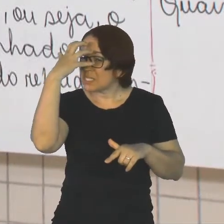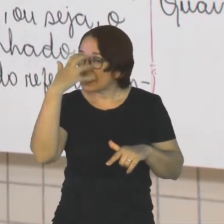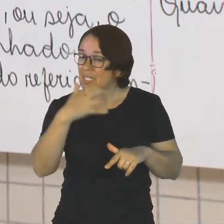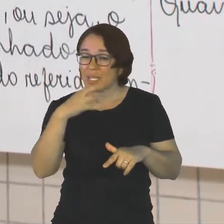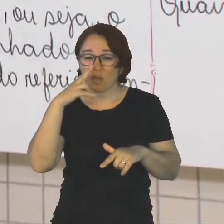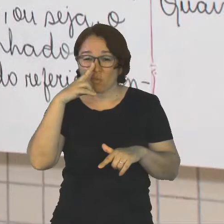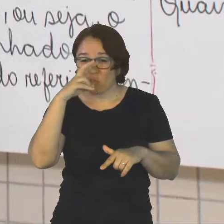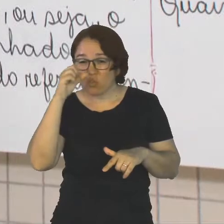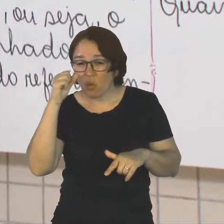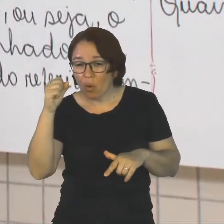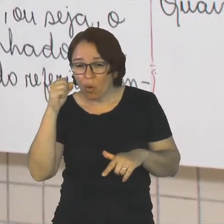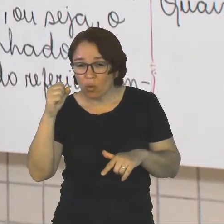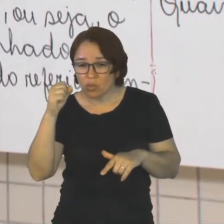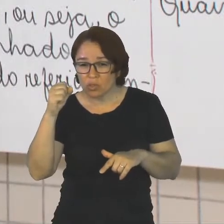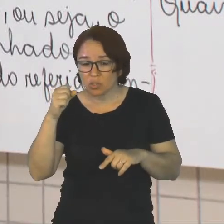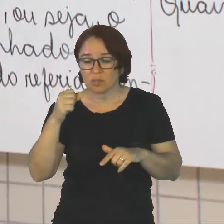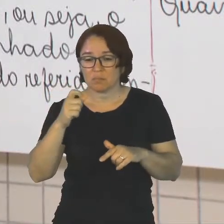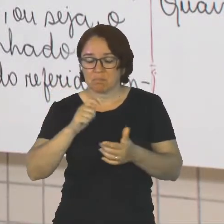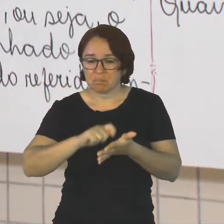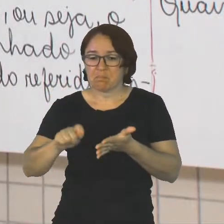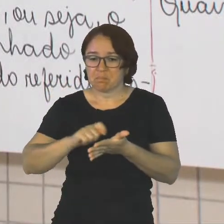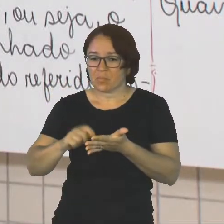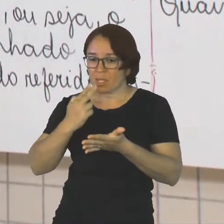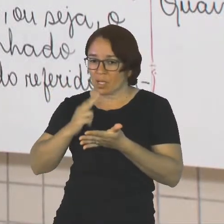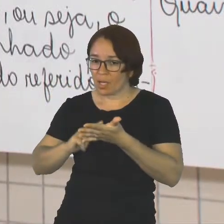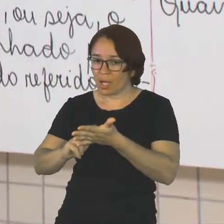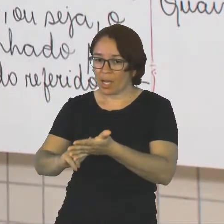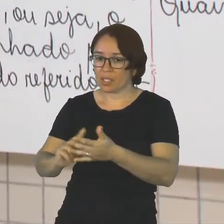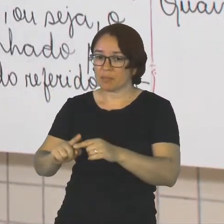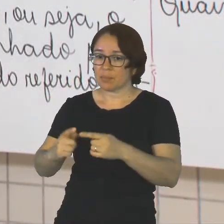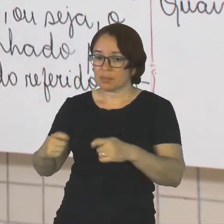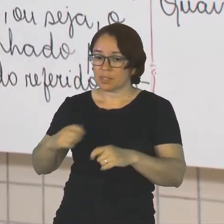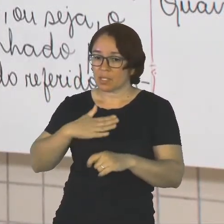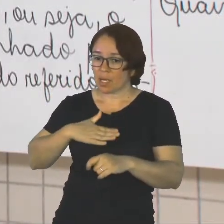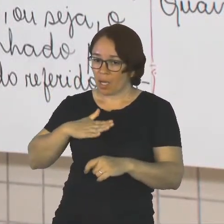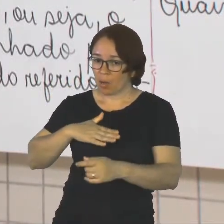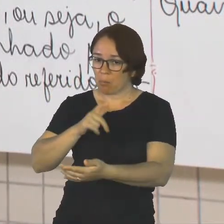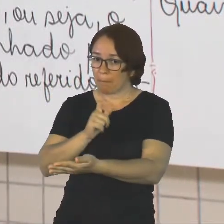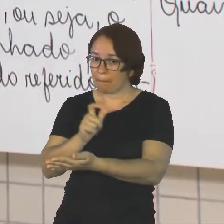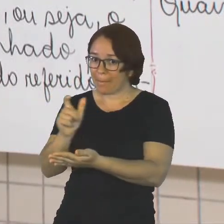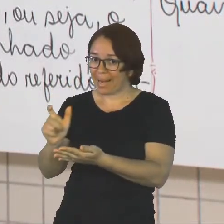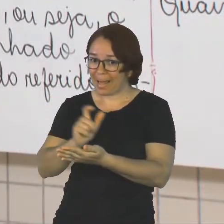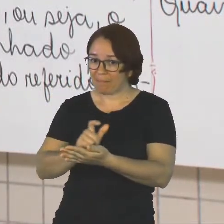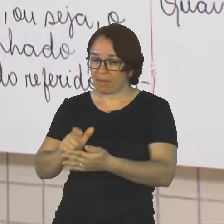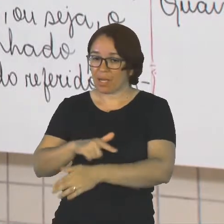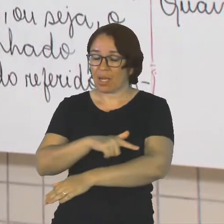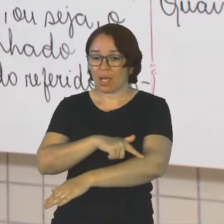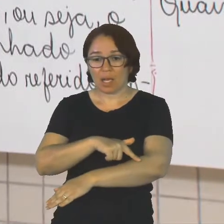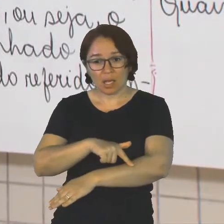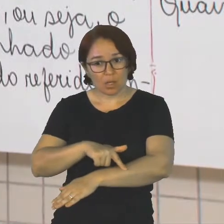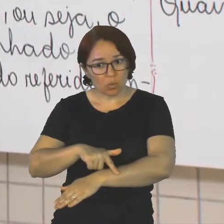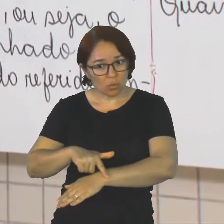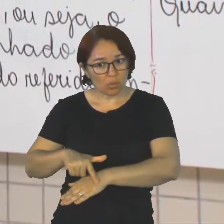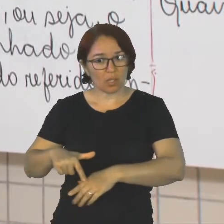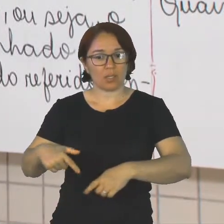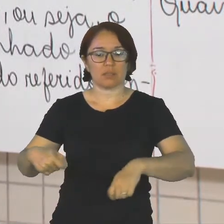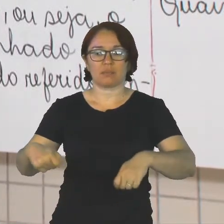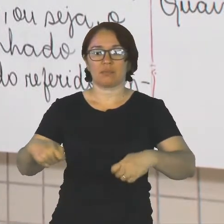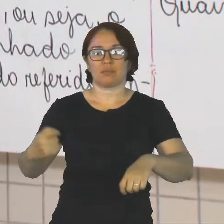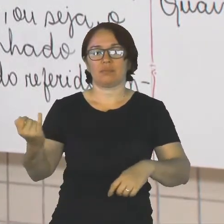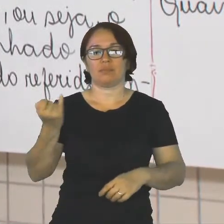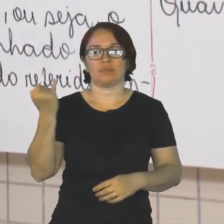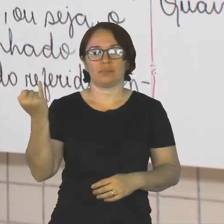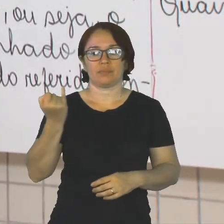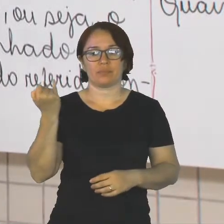carta, mas você tem que ter para com o seu interlocutor um tratamento cerimonioso,